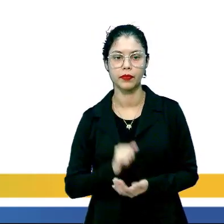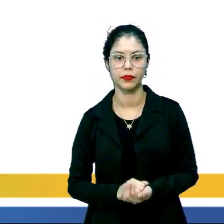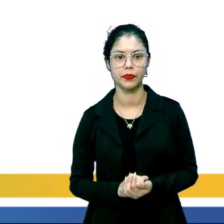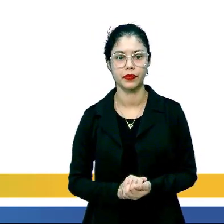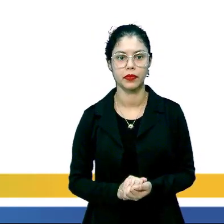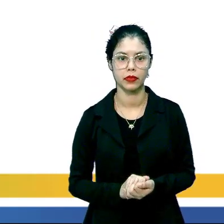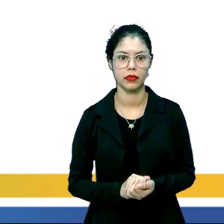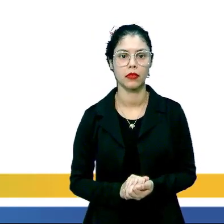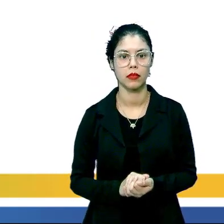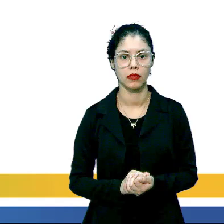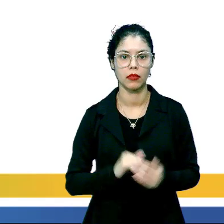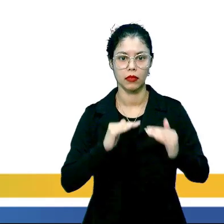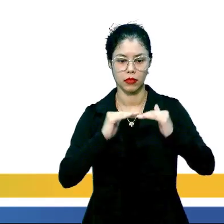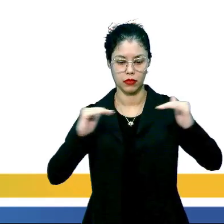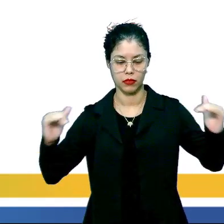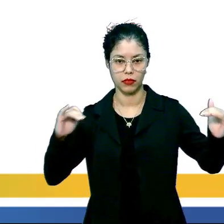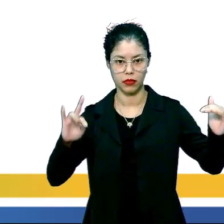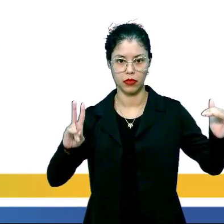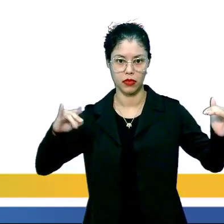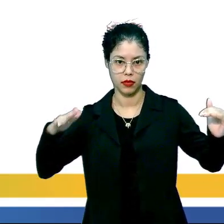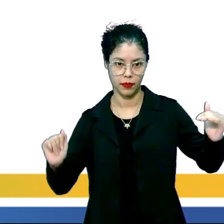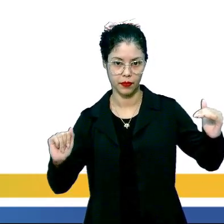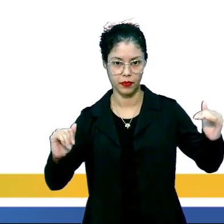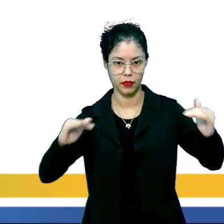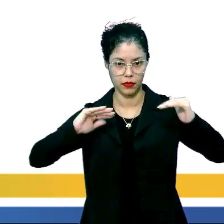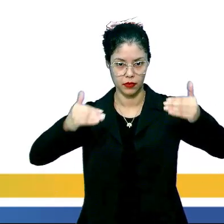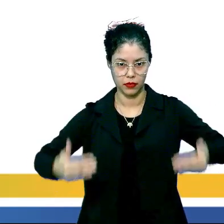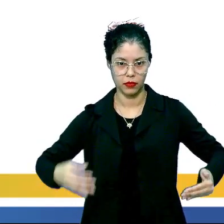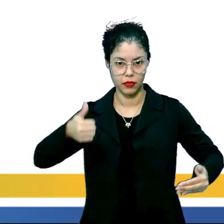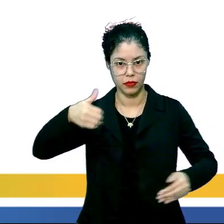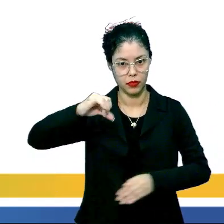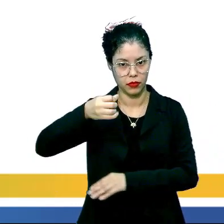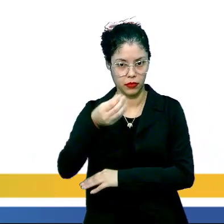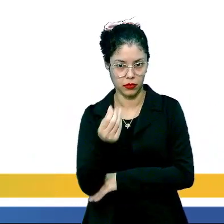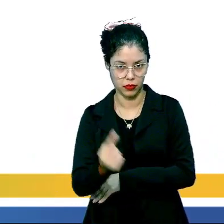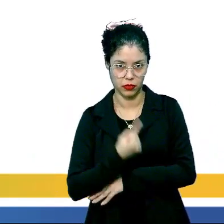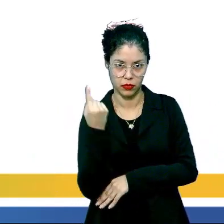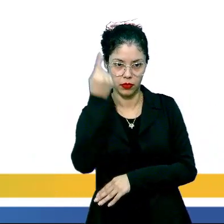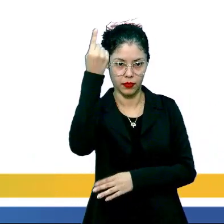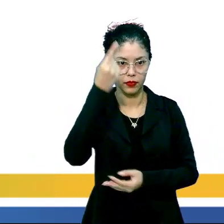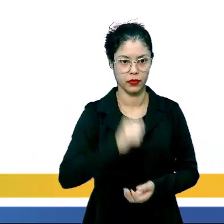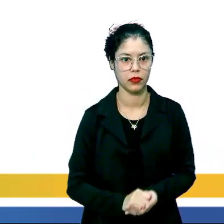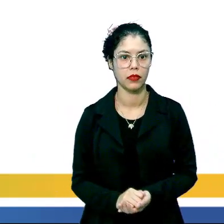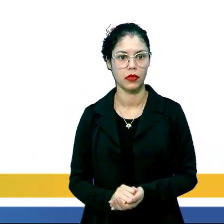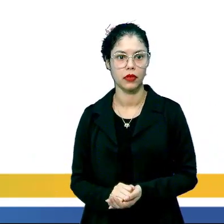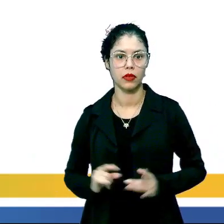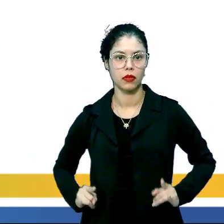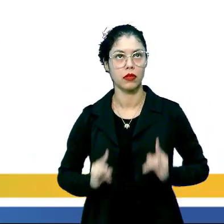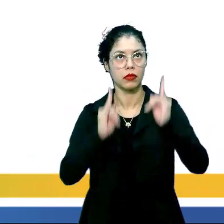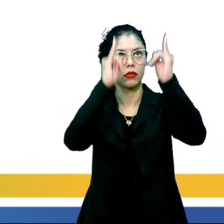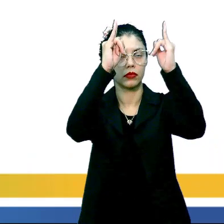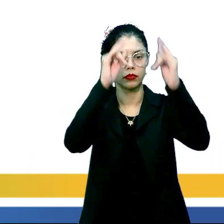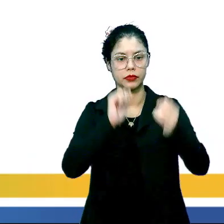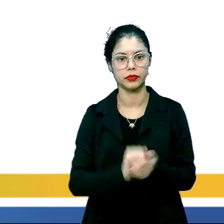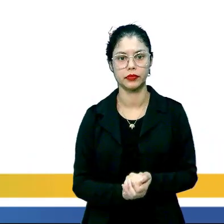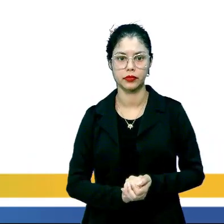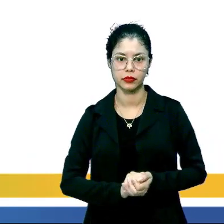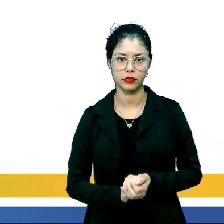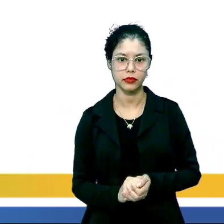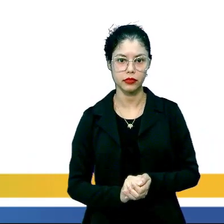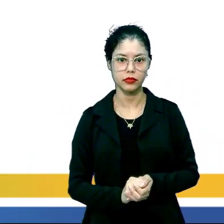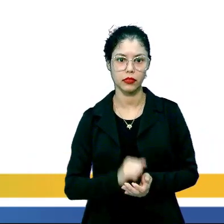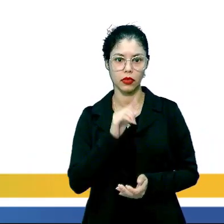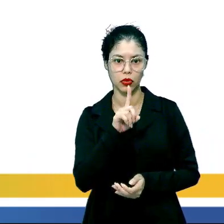altura, a barragem da usina de Itaipu, com 196 metros de altura, a Torre de Burj Khalifa,